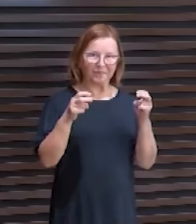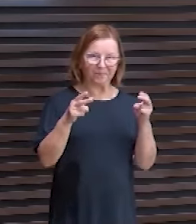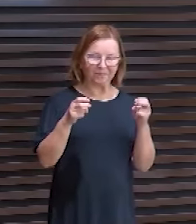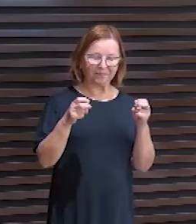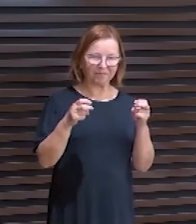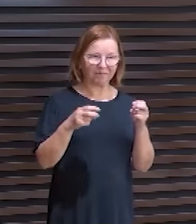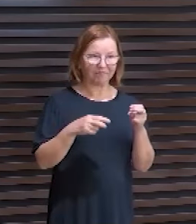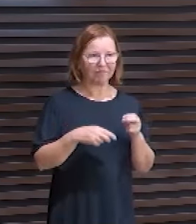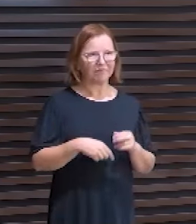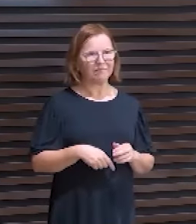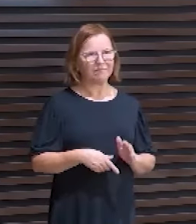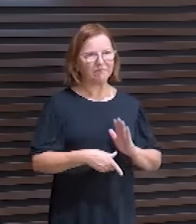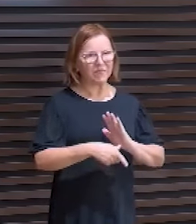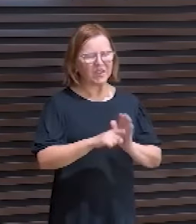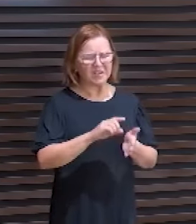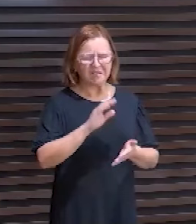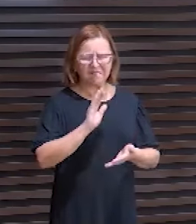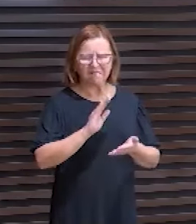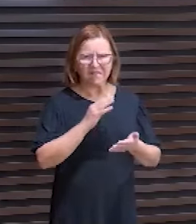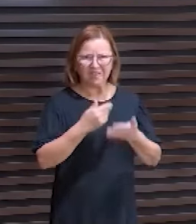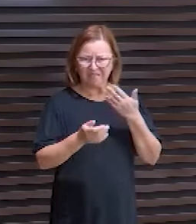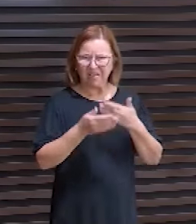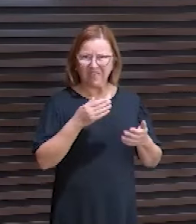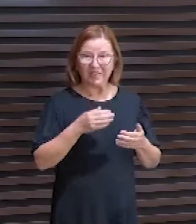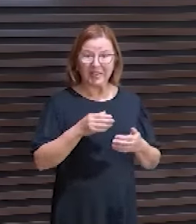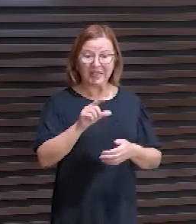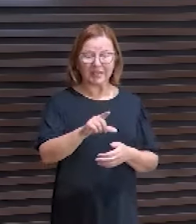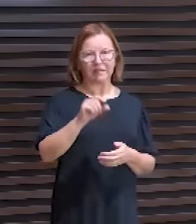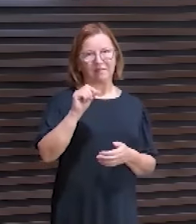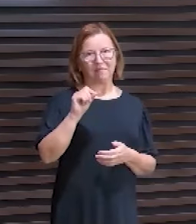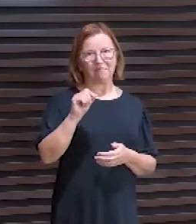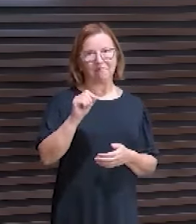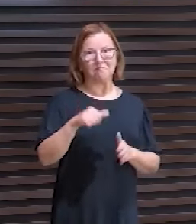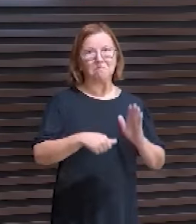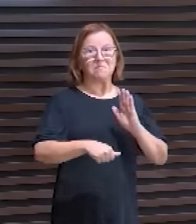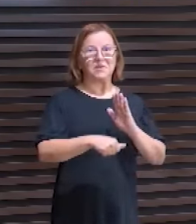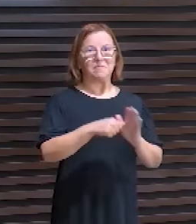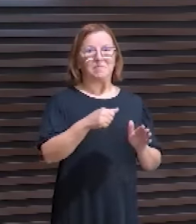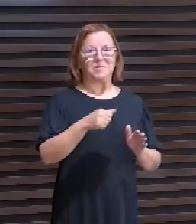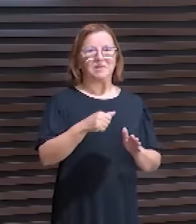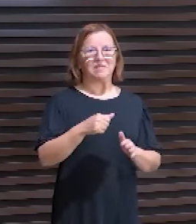que antes de qualquer decisão primeiro vem a